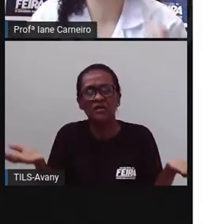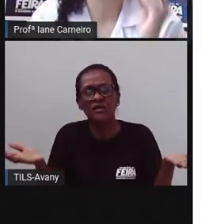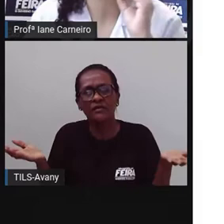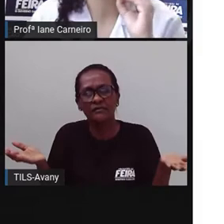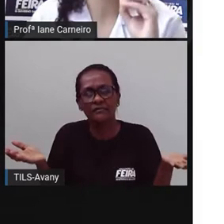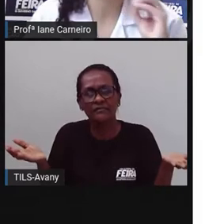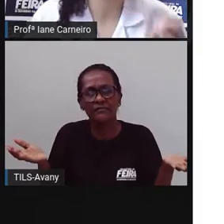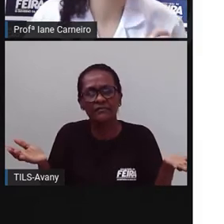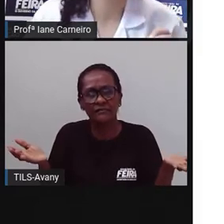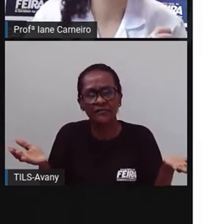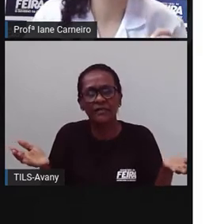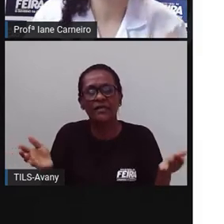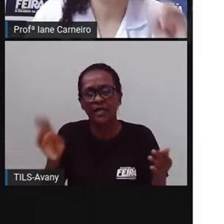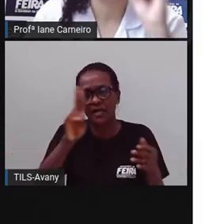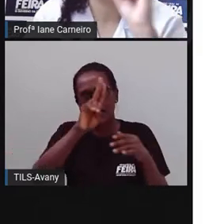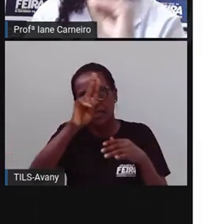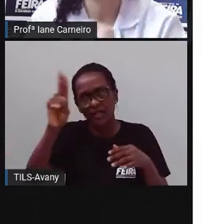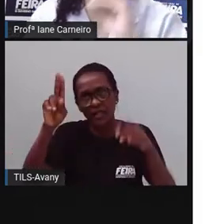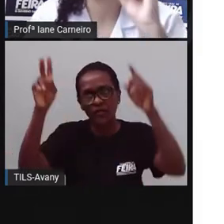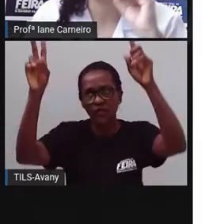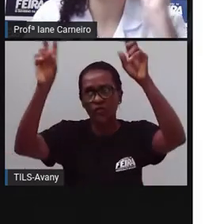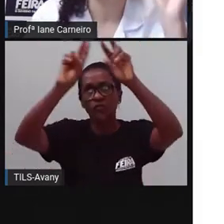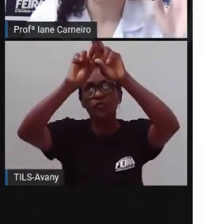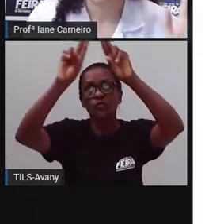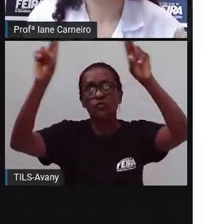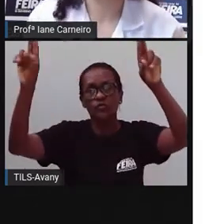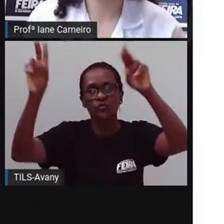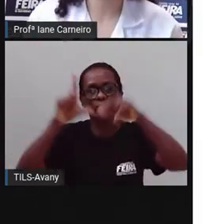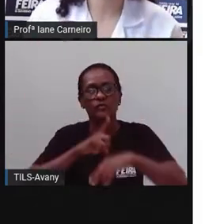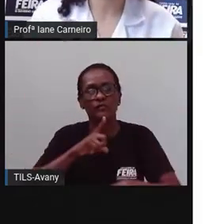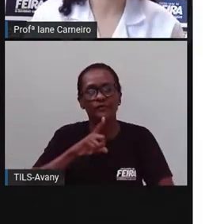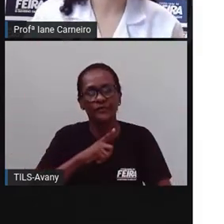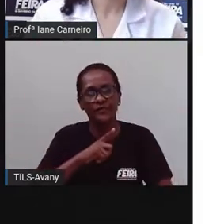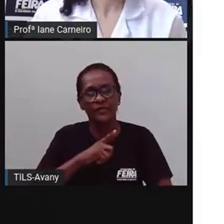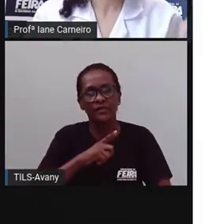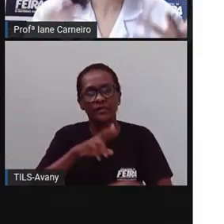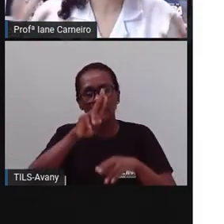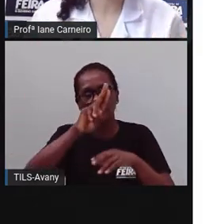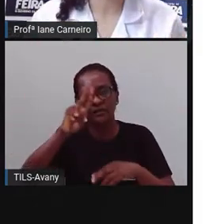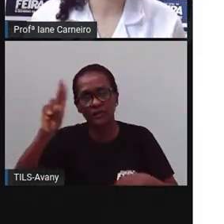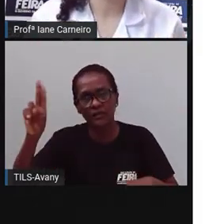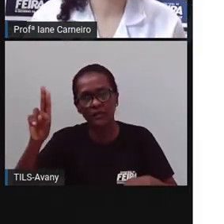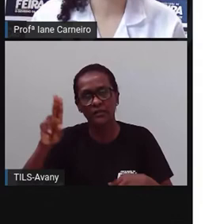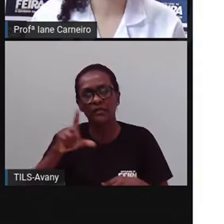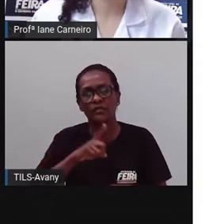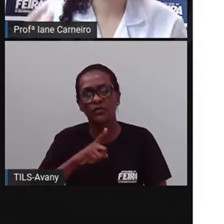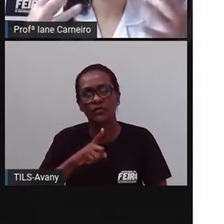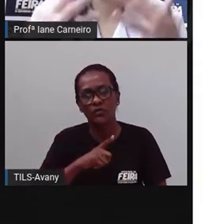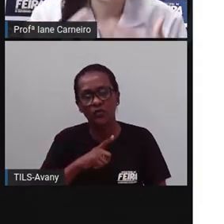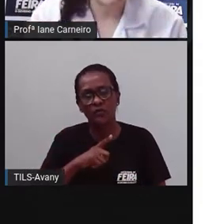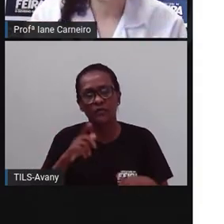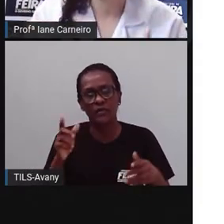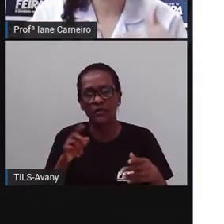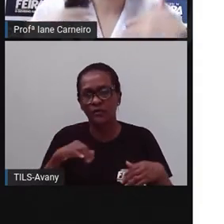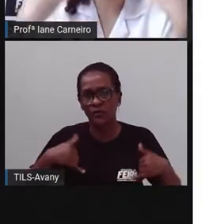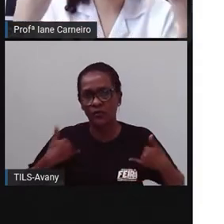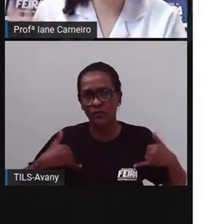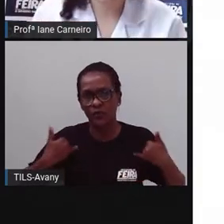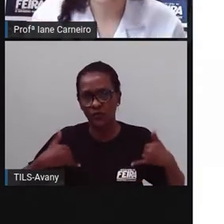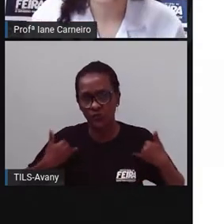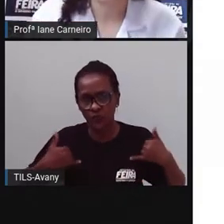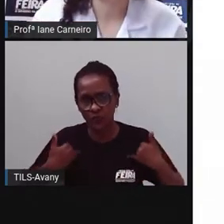tipo da festa vem dizendo aqui no convite é uma festa de aniversário e por que isso é importante para o convidado